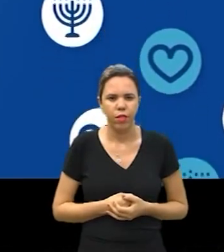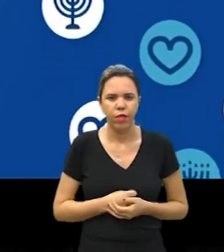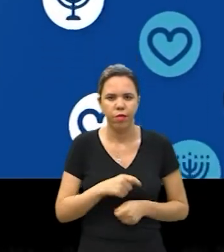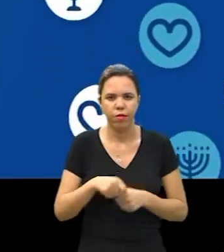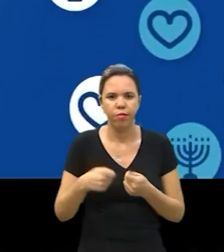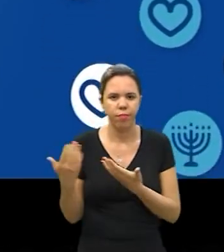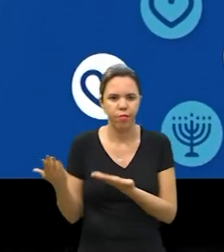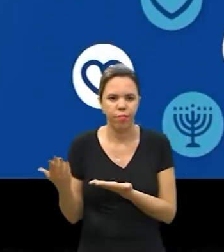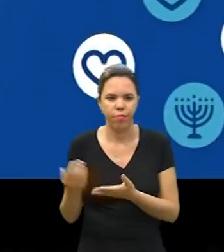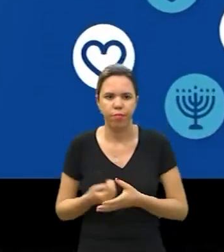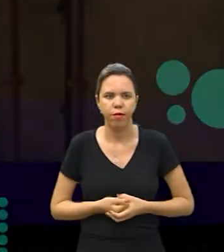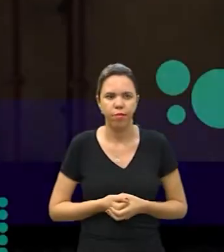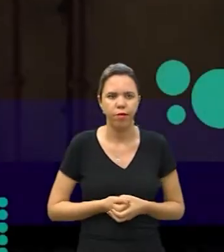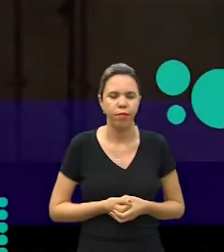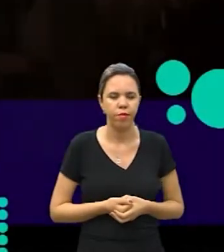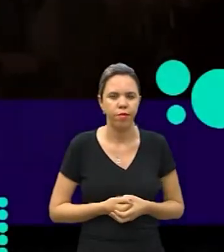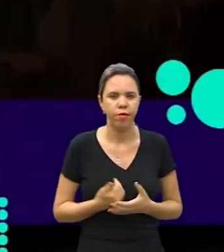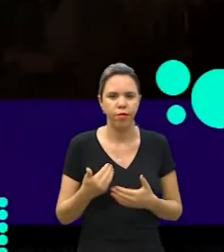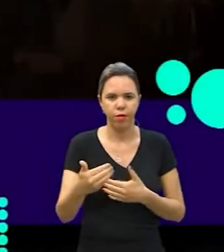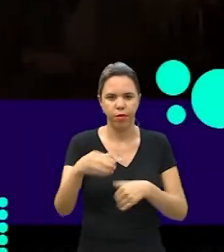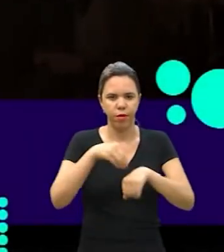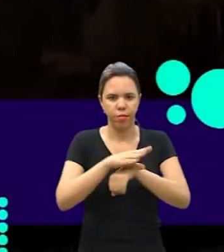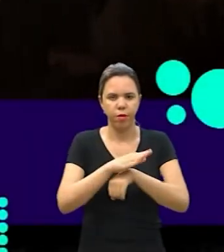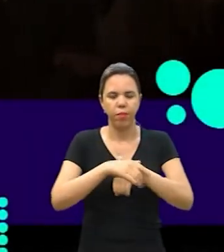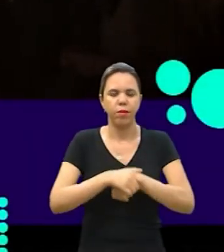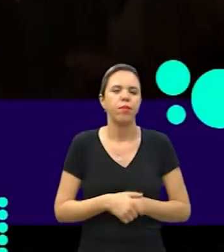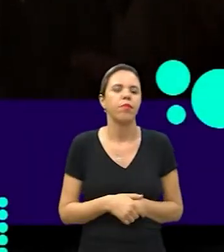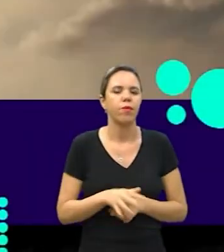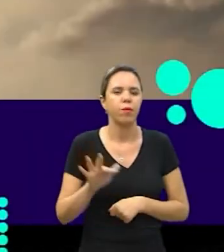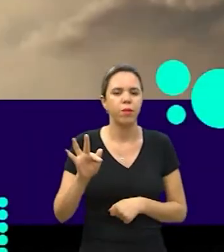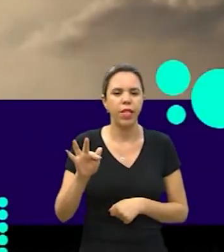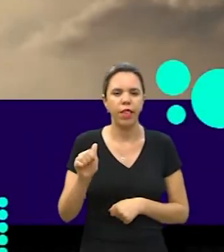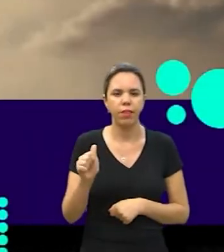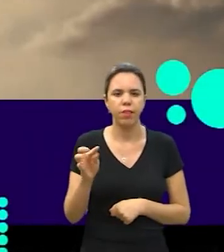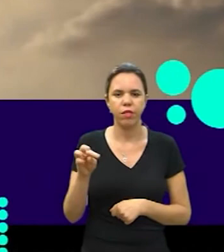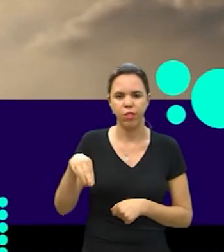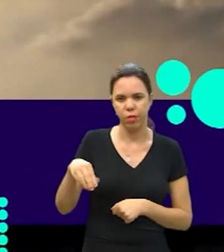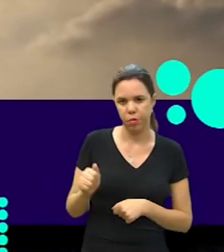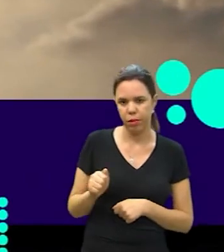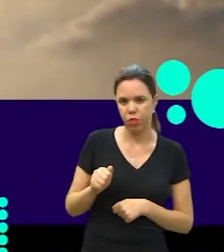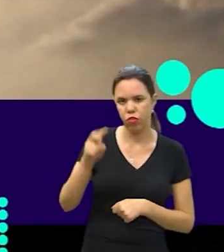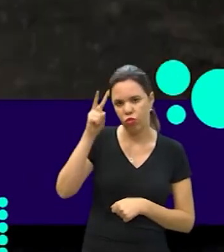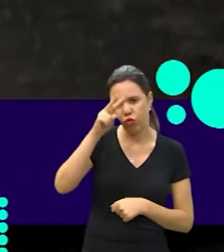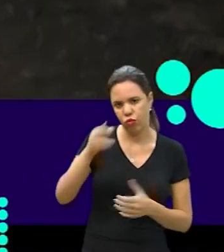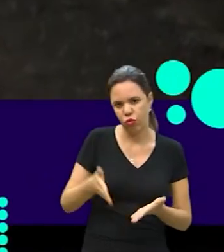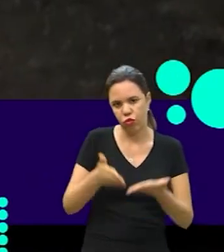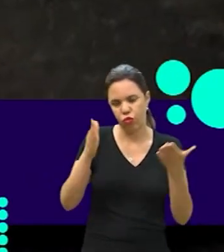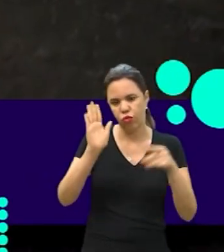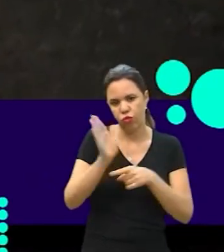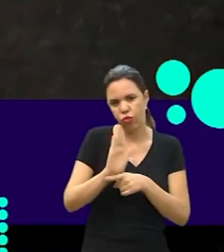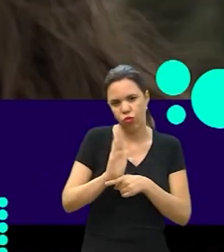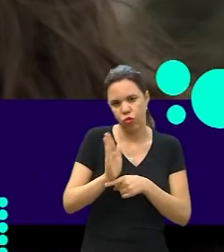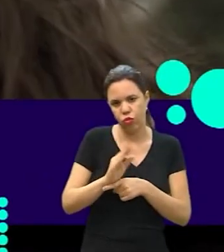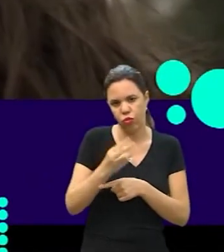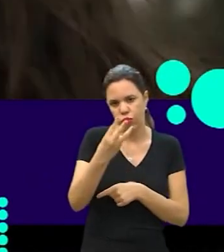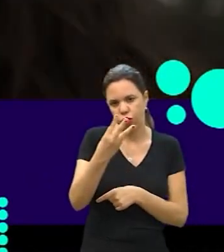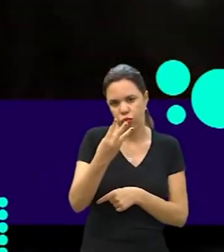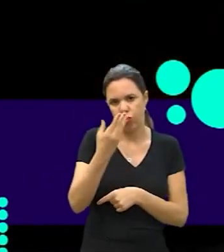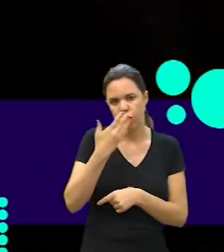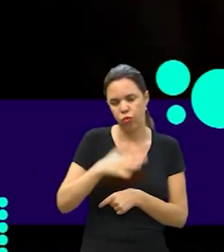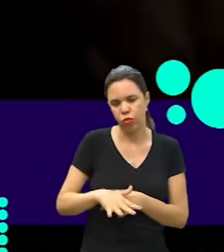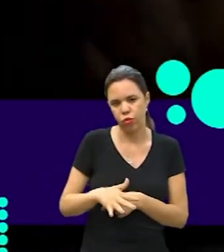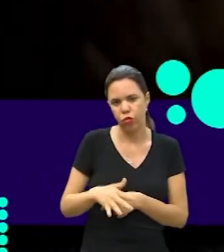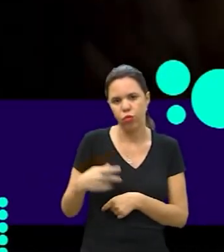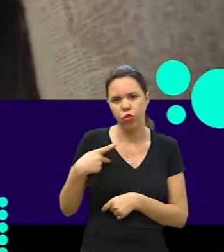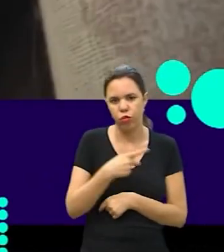Amarração do Amor. A nossa próxima dica é Fátima, a história de um milagre. O filme conta a história de 3